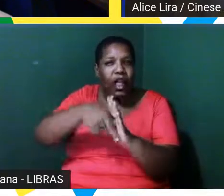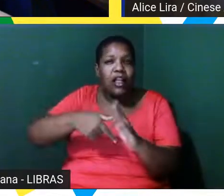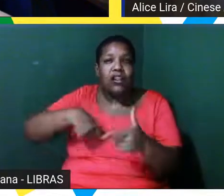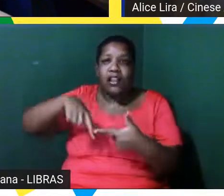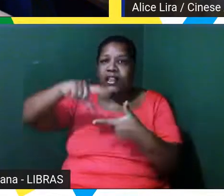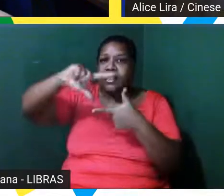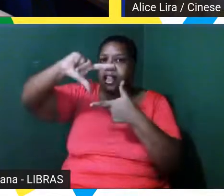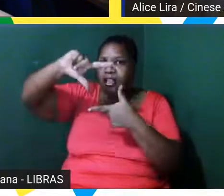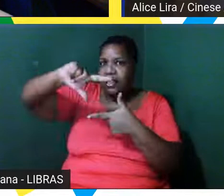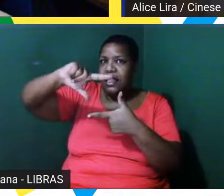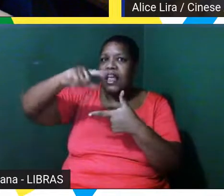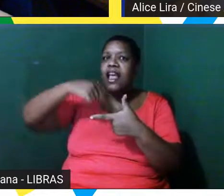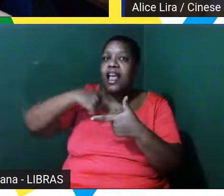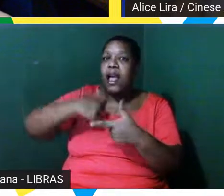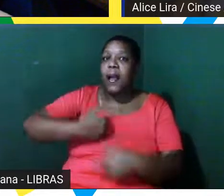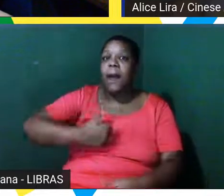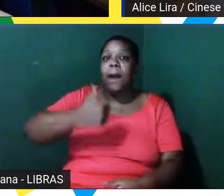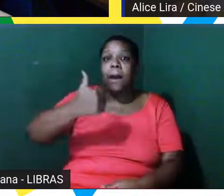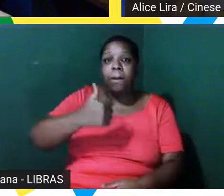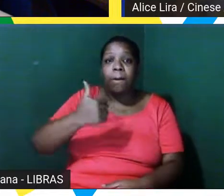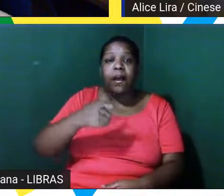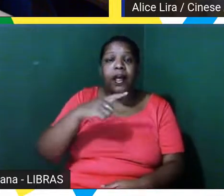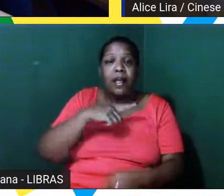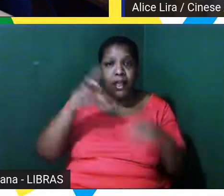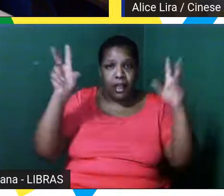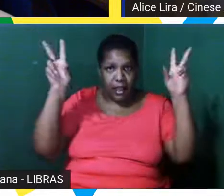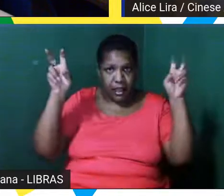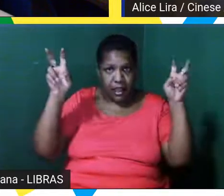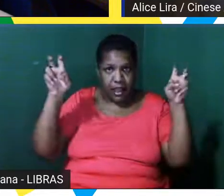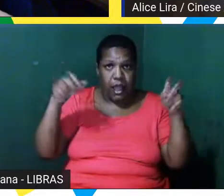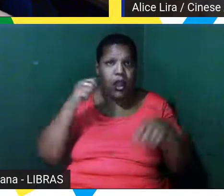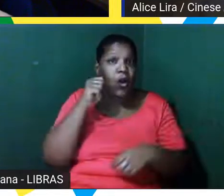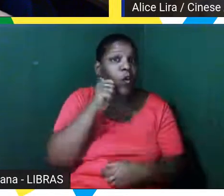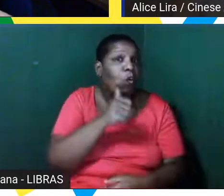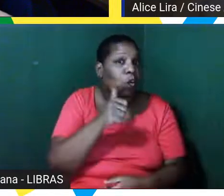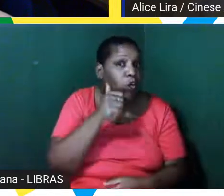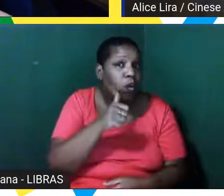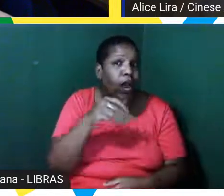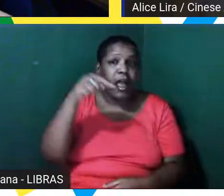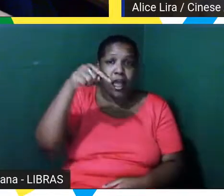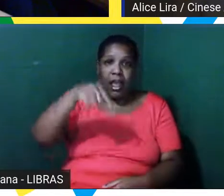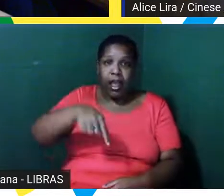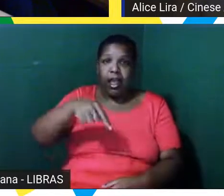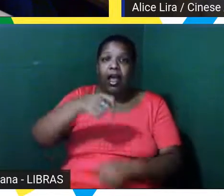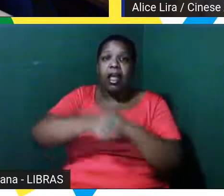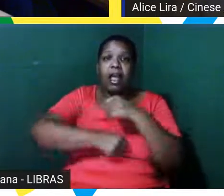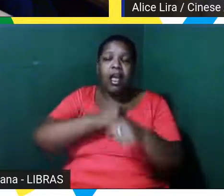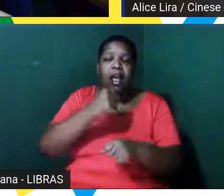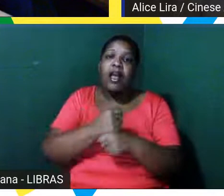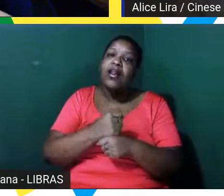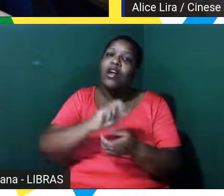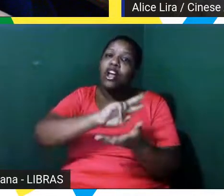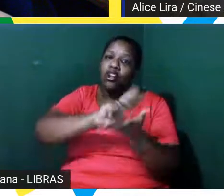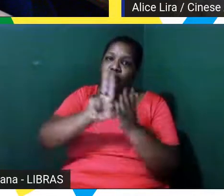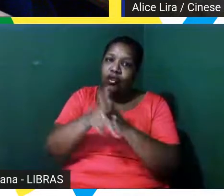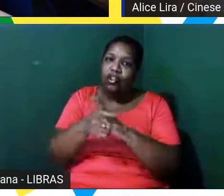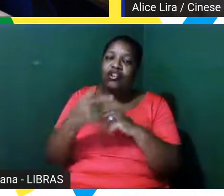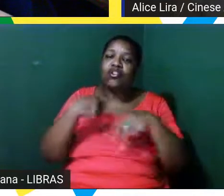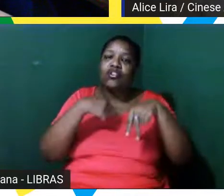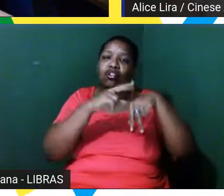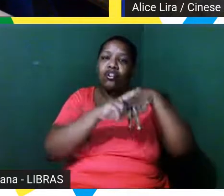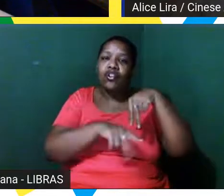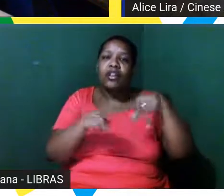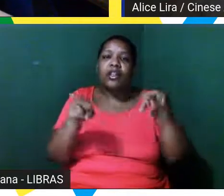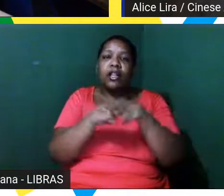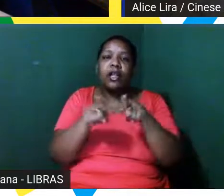né o nosso a nossa primeira edição teve como temática as mulheres e esse ano a diversidade de gênero EA inclusão de pessoas surdas